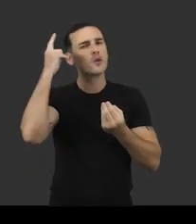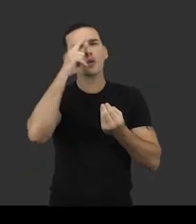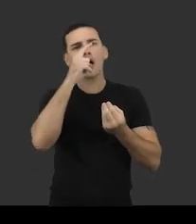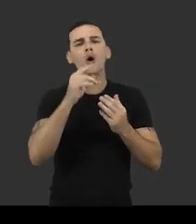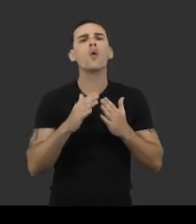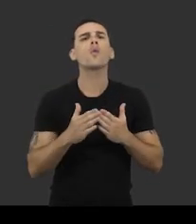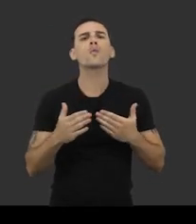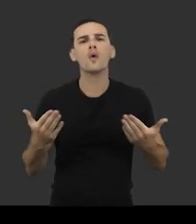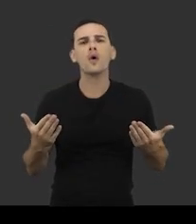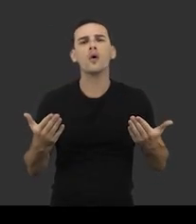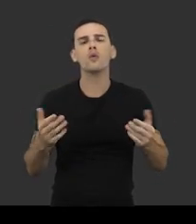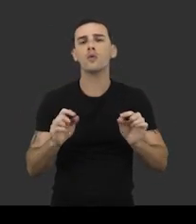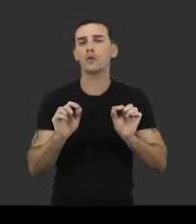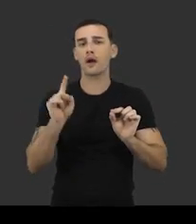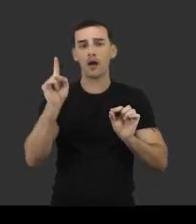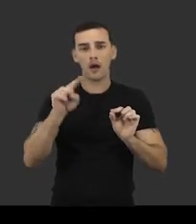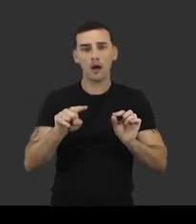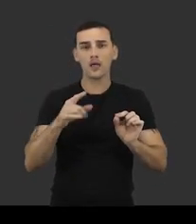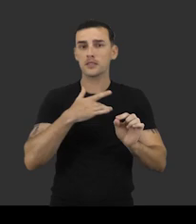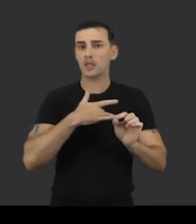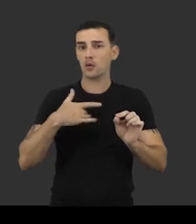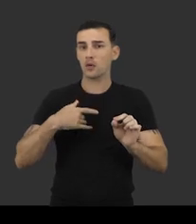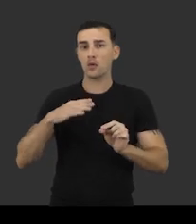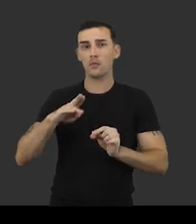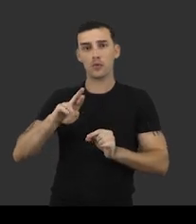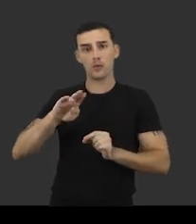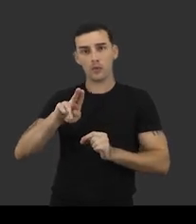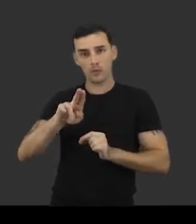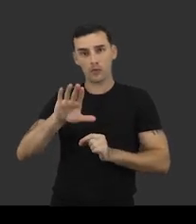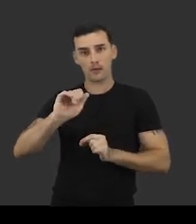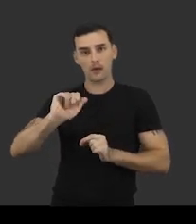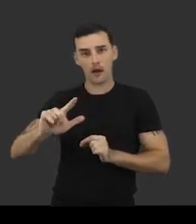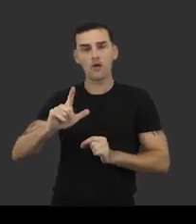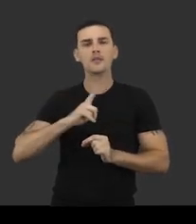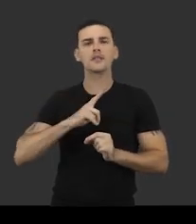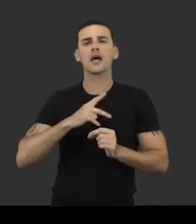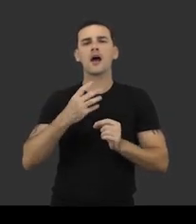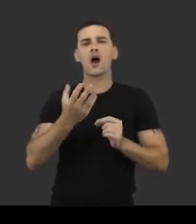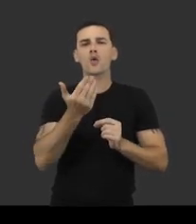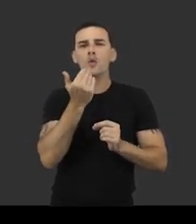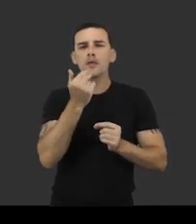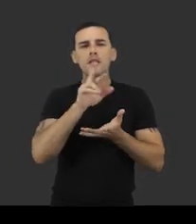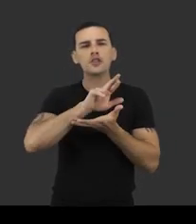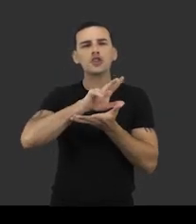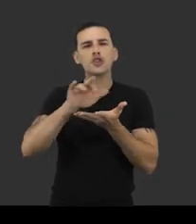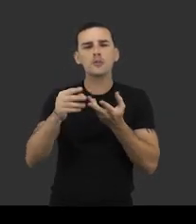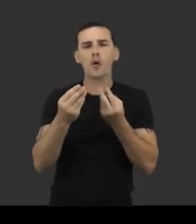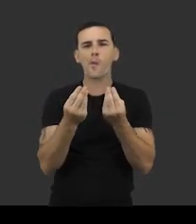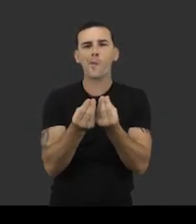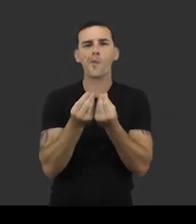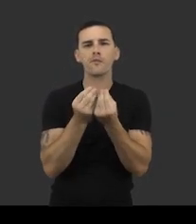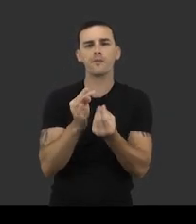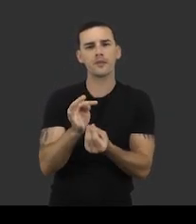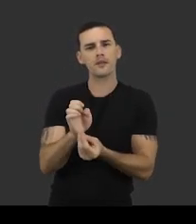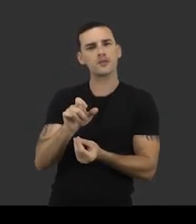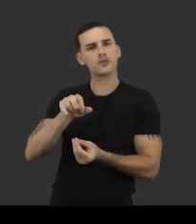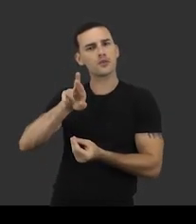tem relacionadas à saúde bucal, a texturas alimentares e tudo mais.